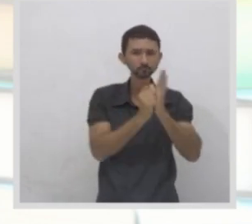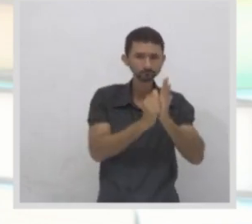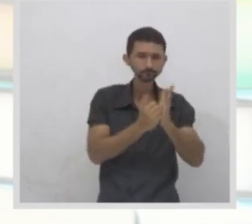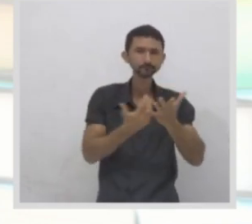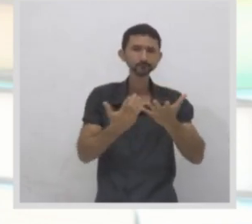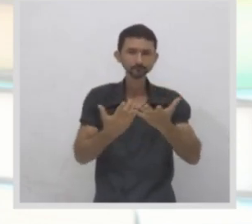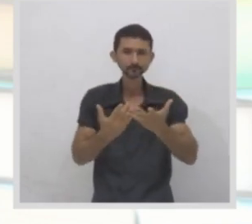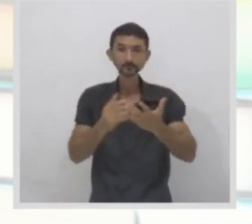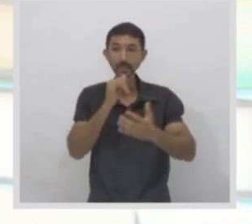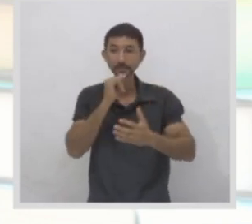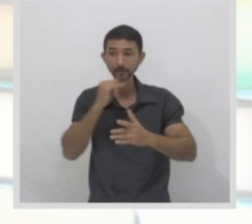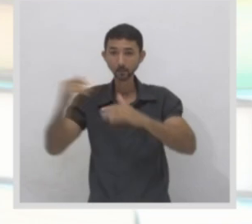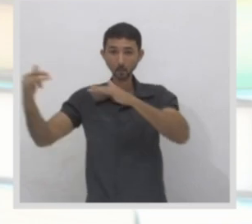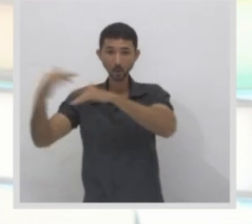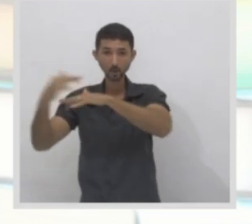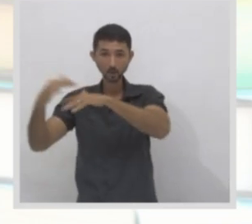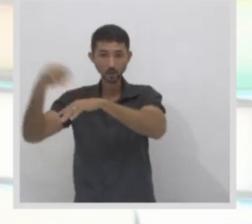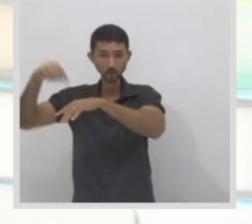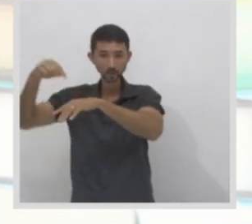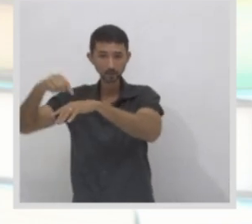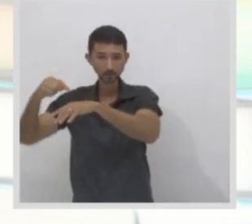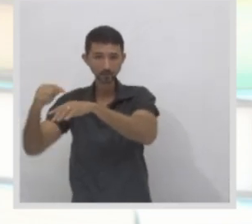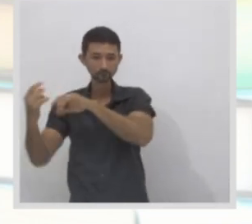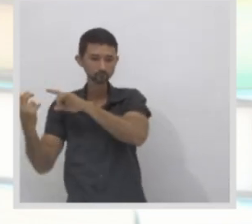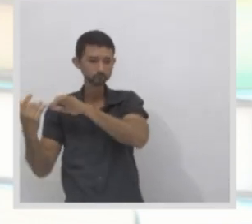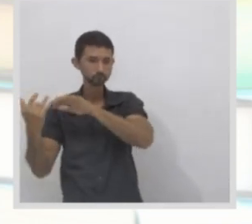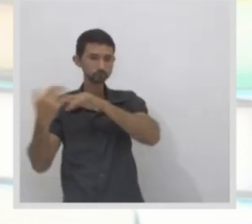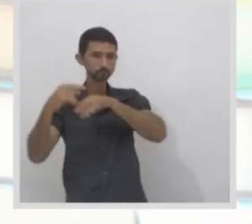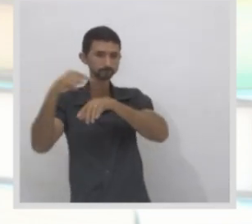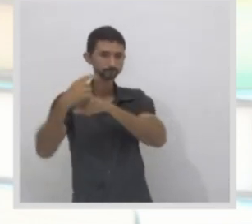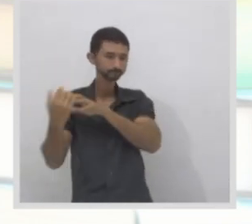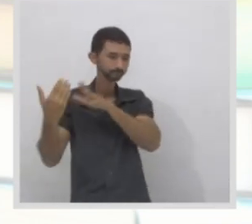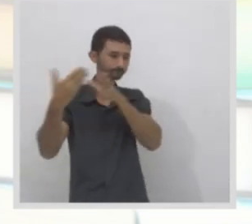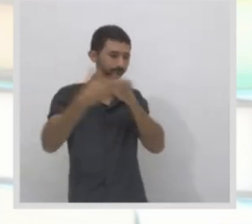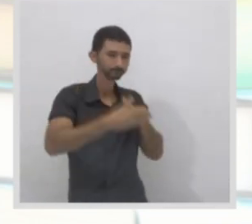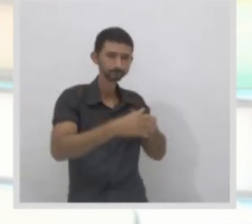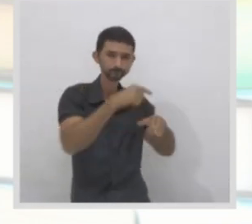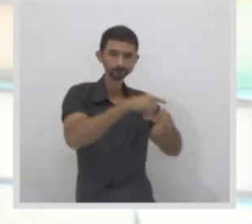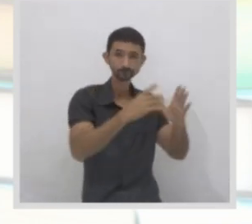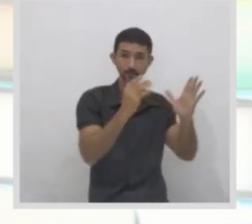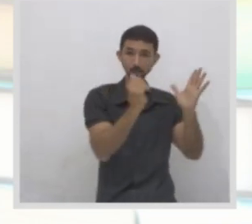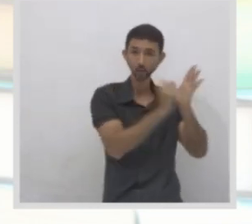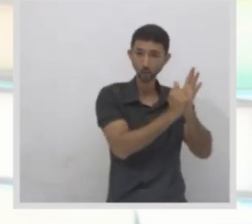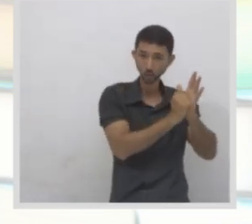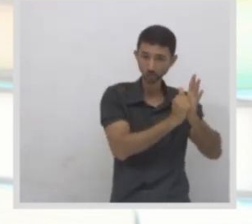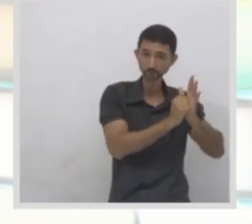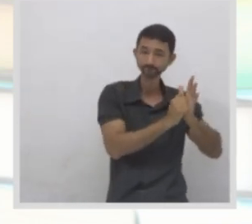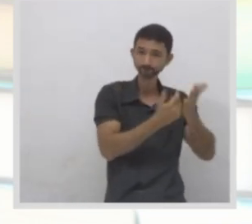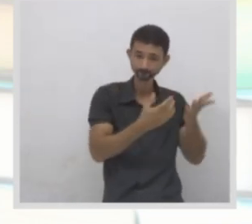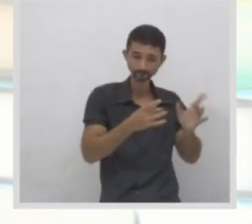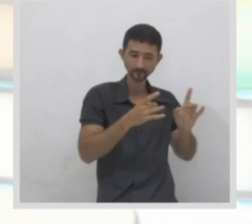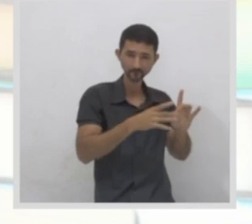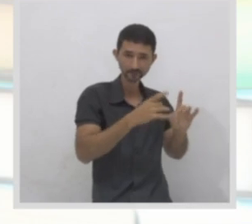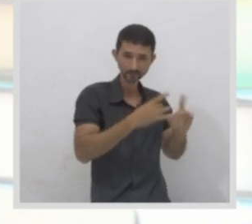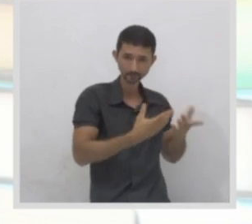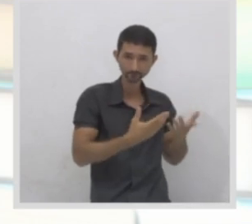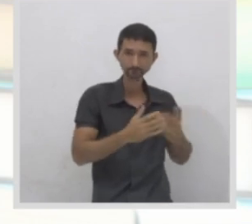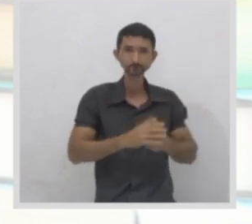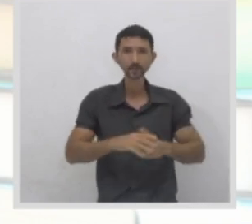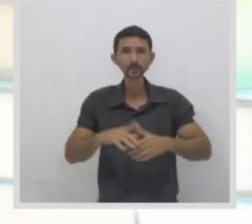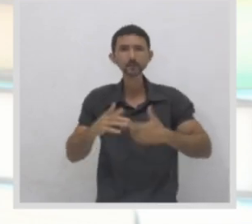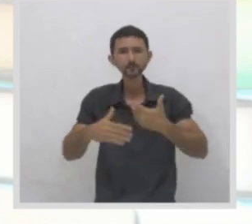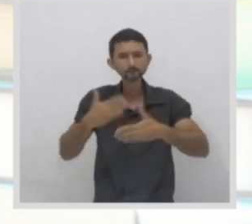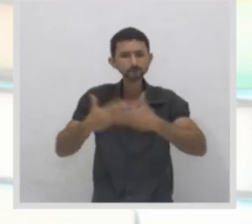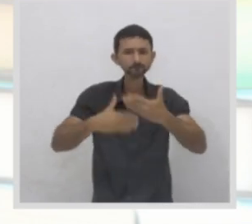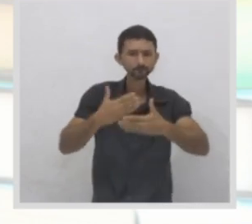a metrópole ela tinha exclusividade de comercialização, né, com a colônia, sendo que existiam